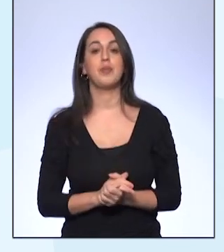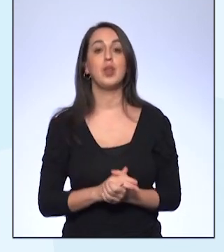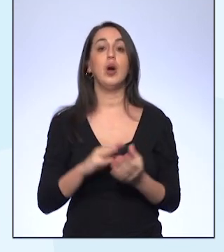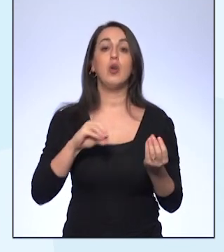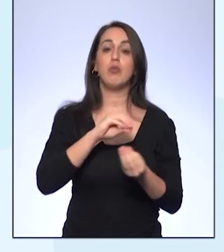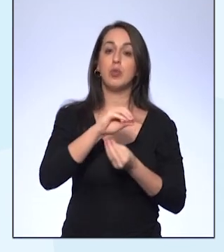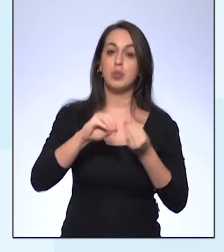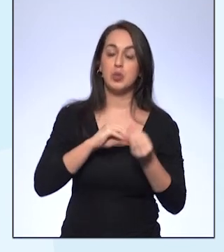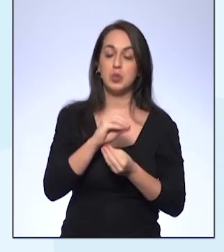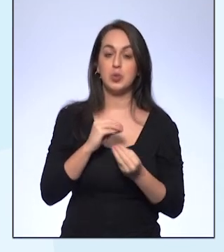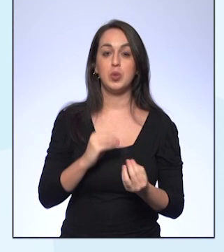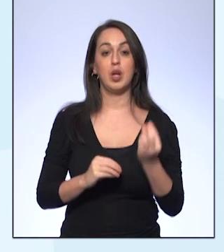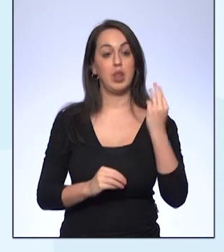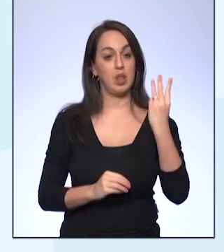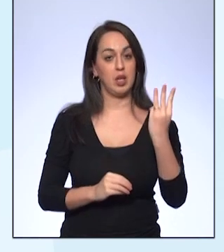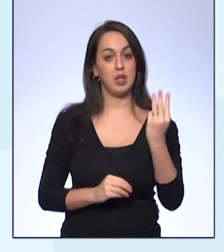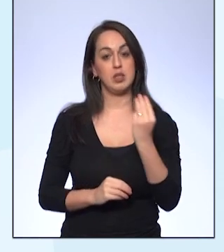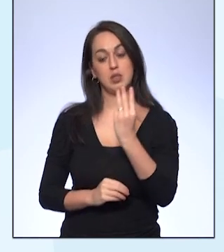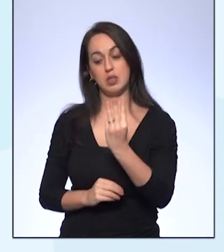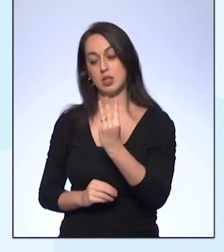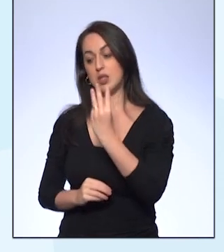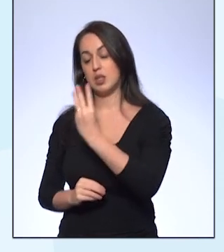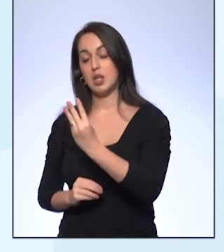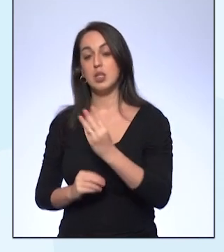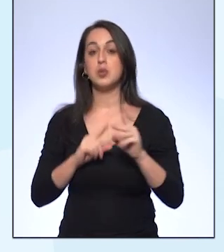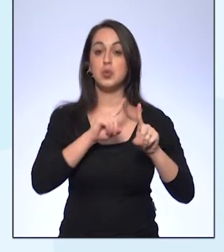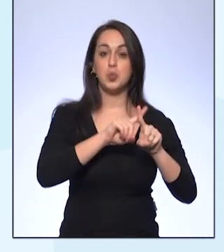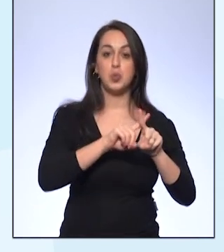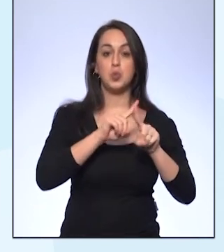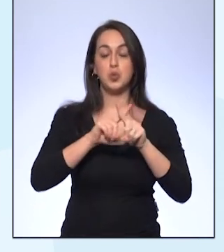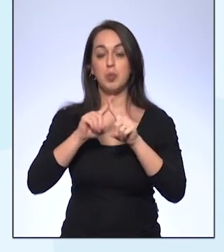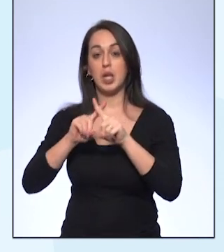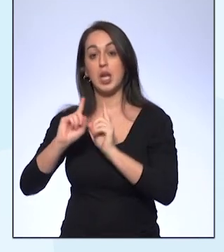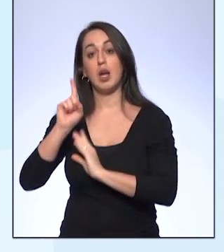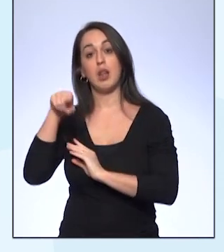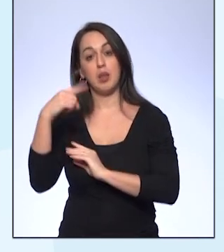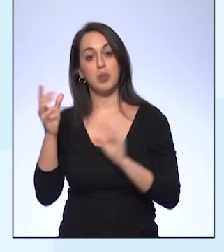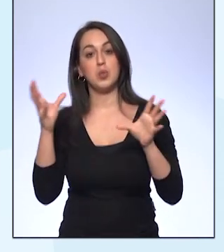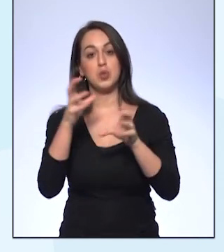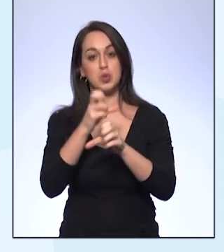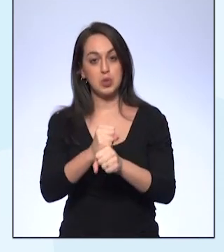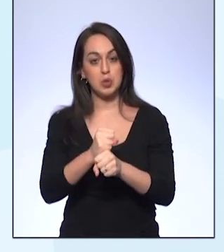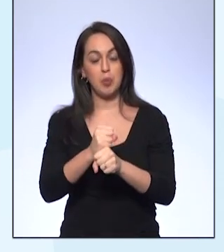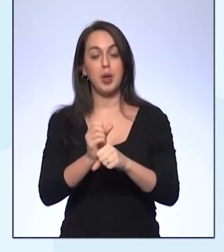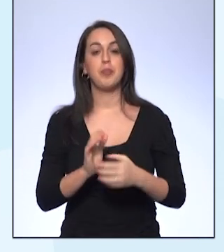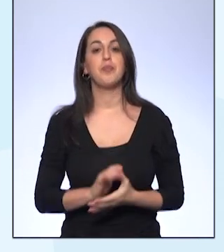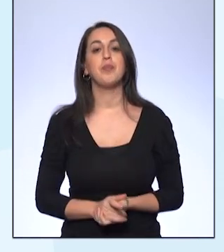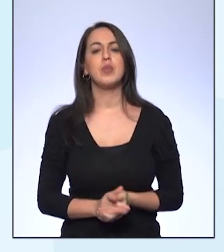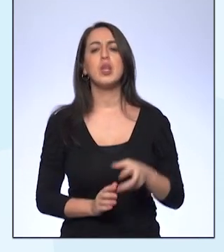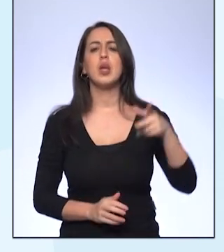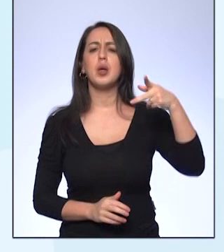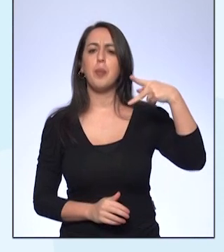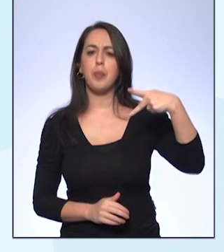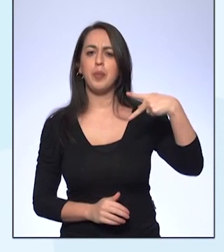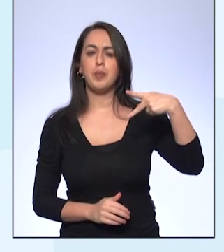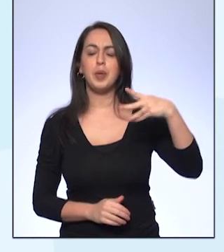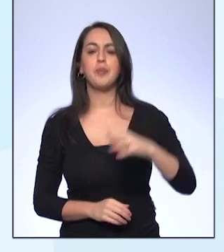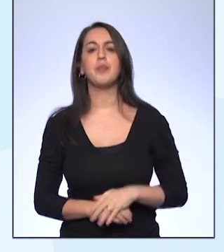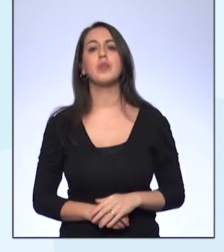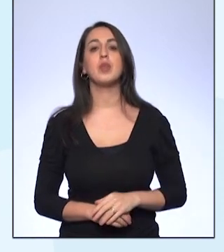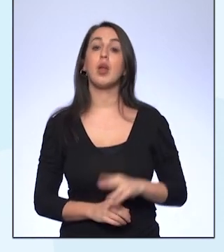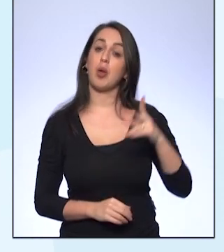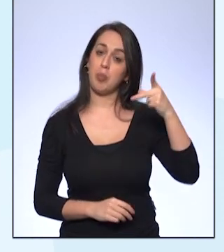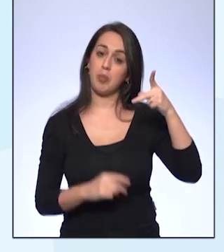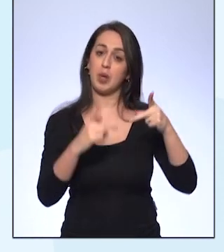misturar elas de 3 em 3, multiplicar e somar. E P? P é o